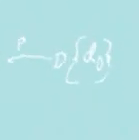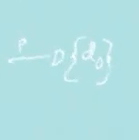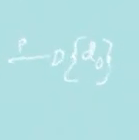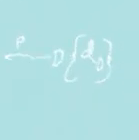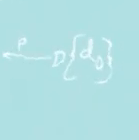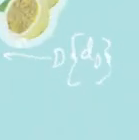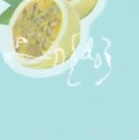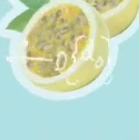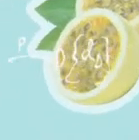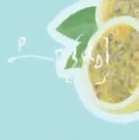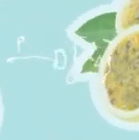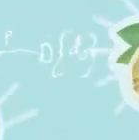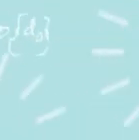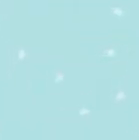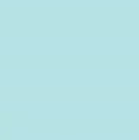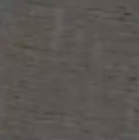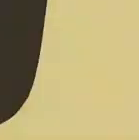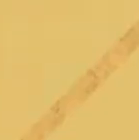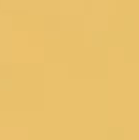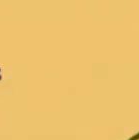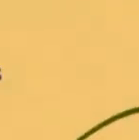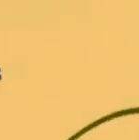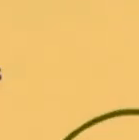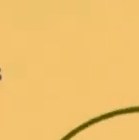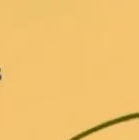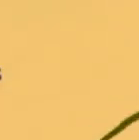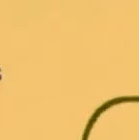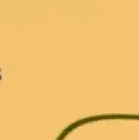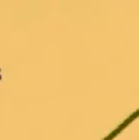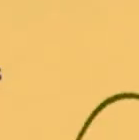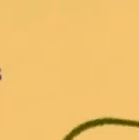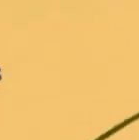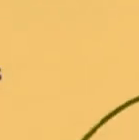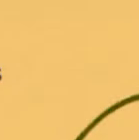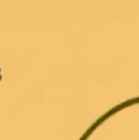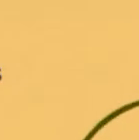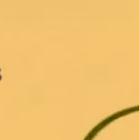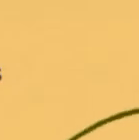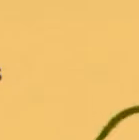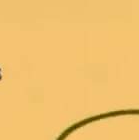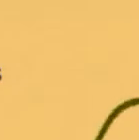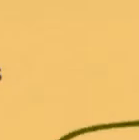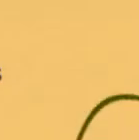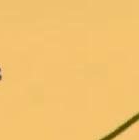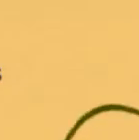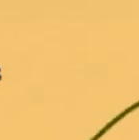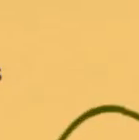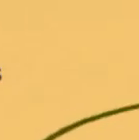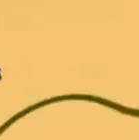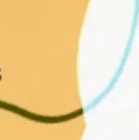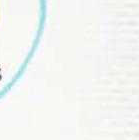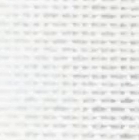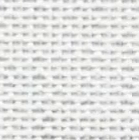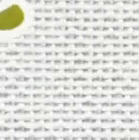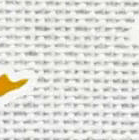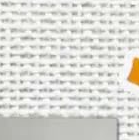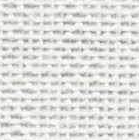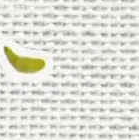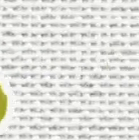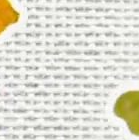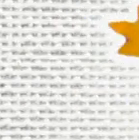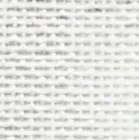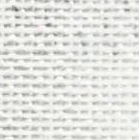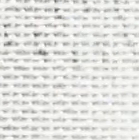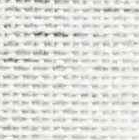o alarme será acionado. Mantenha calma, recolha a mesa da sua poltrona para facilitar a circulação de todos e siga até